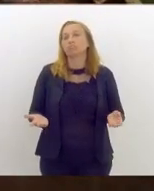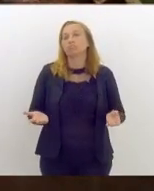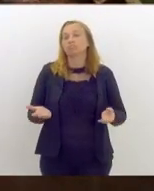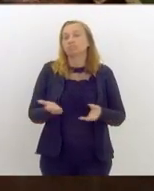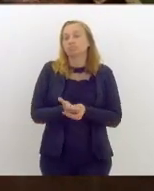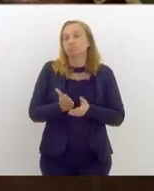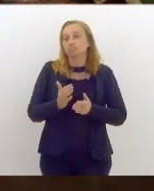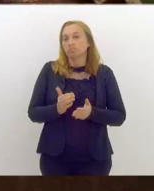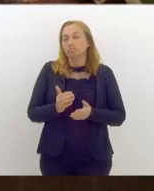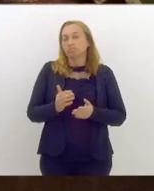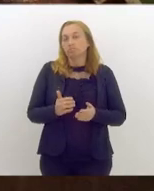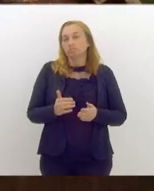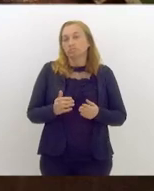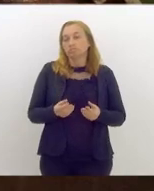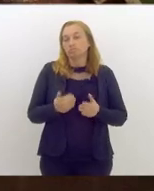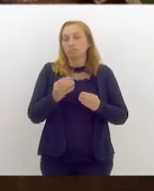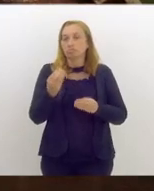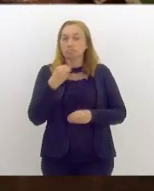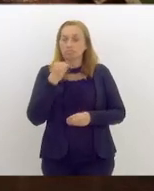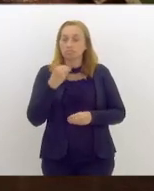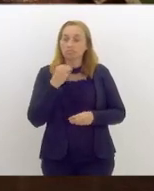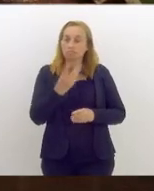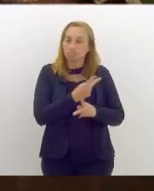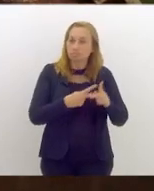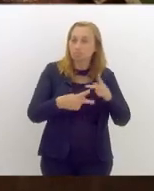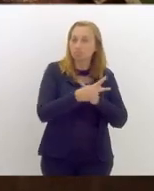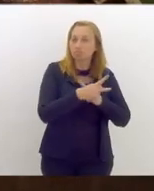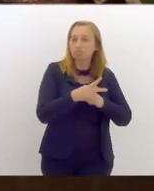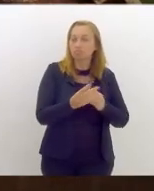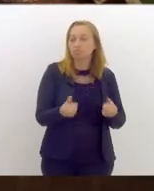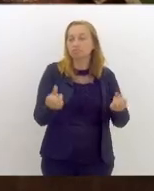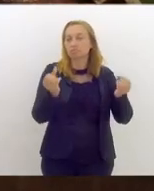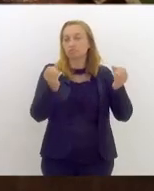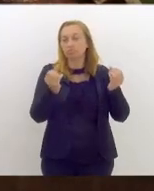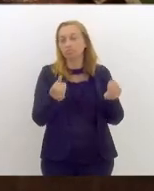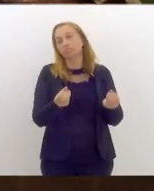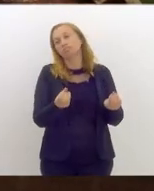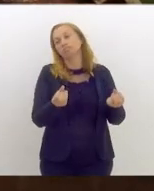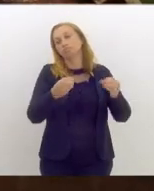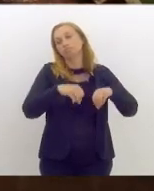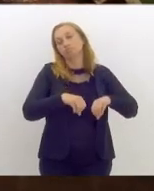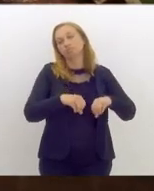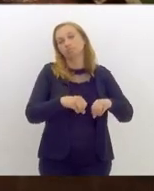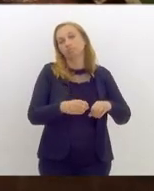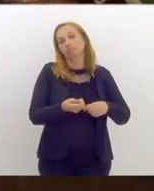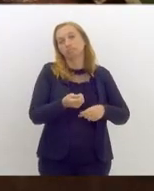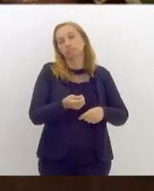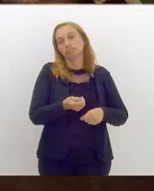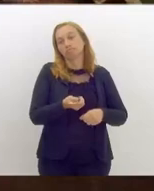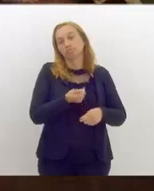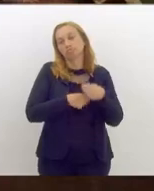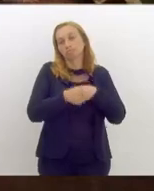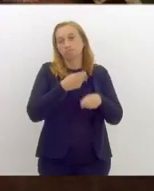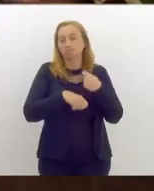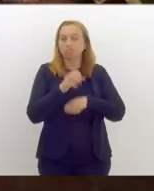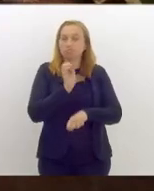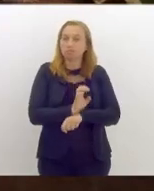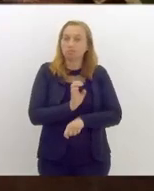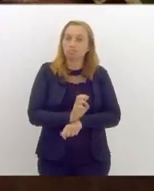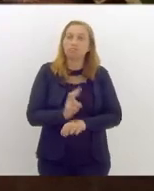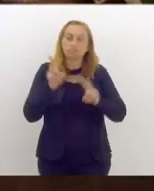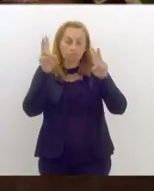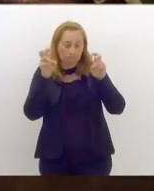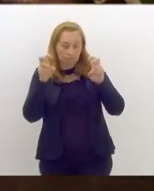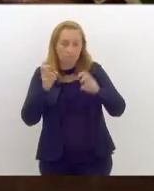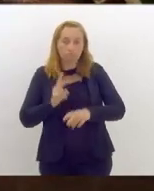fragilizaram o rio previdência financeiramente agravando a situação econômica do estado e levando aquela situação que